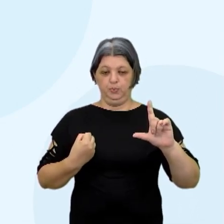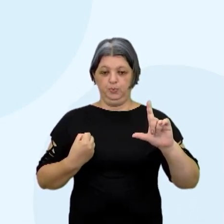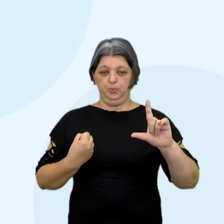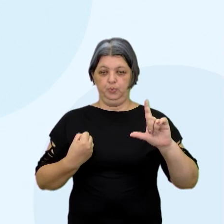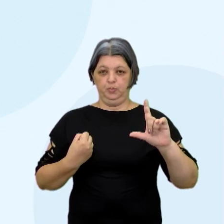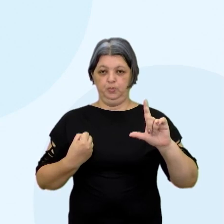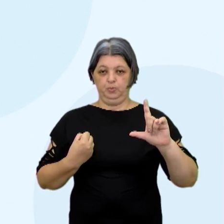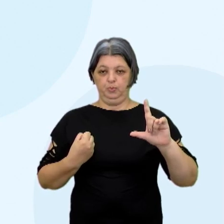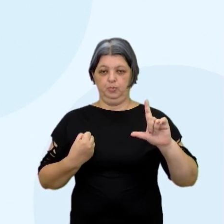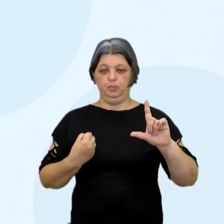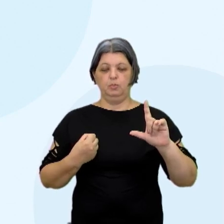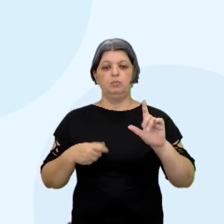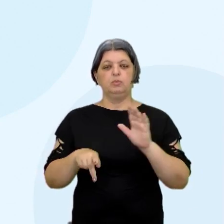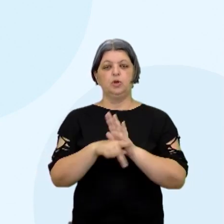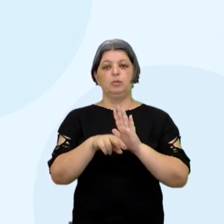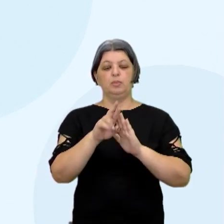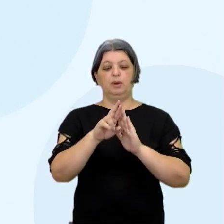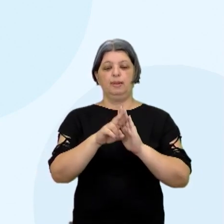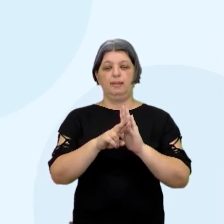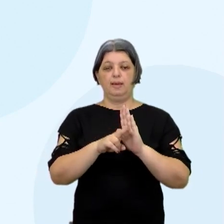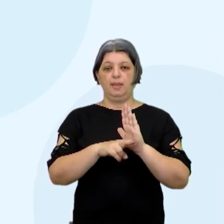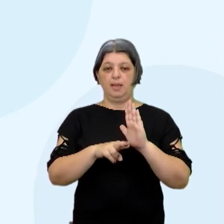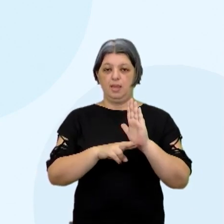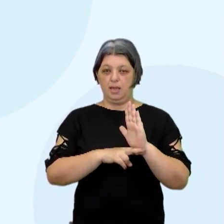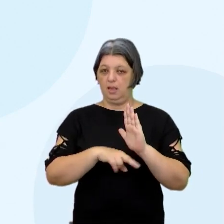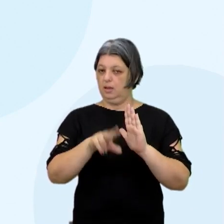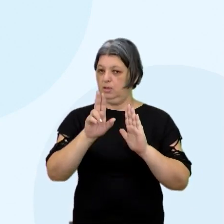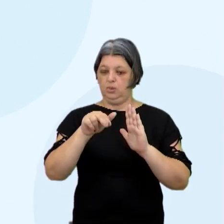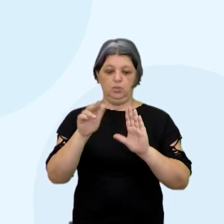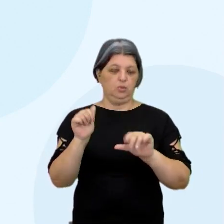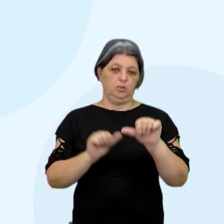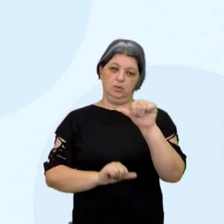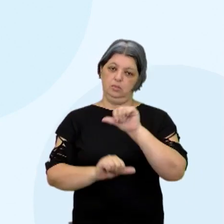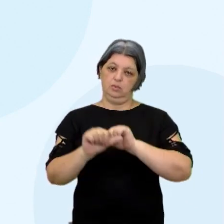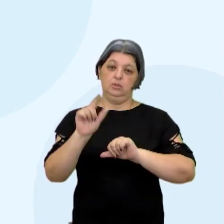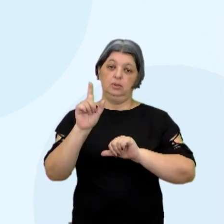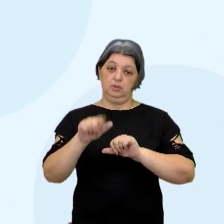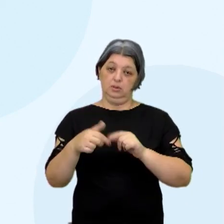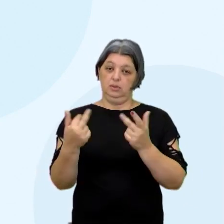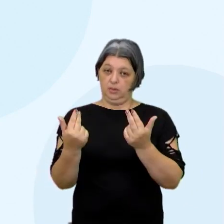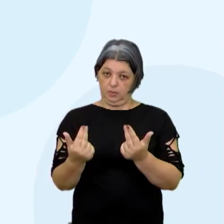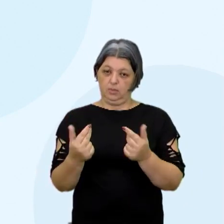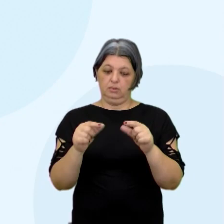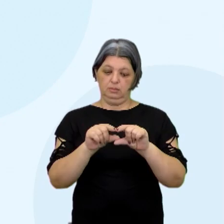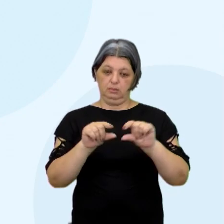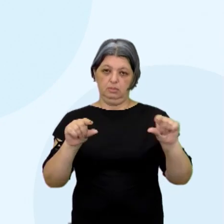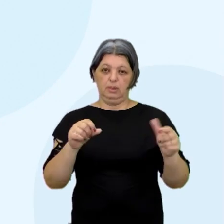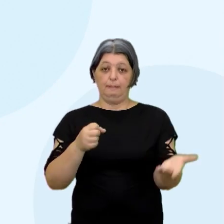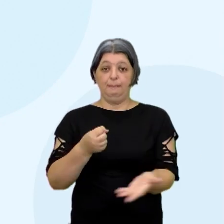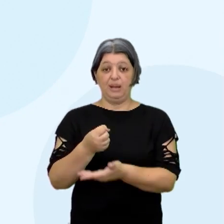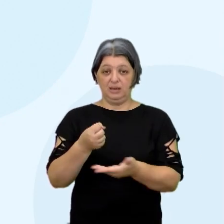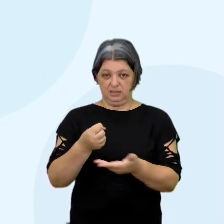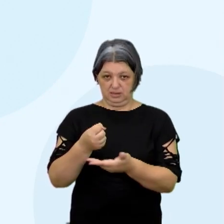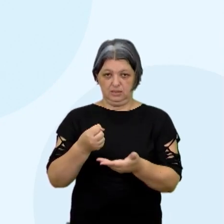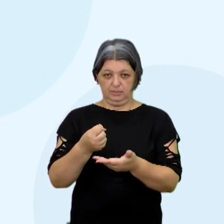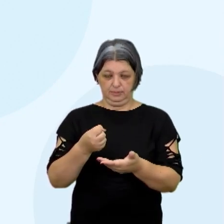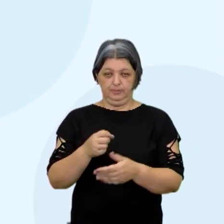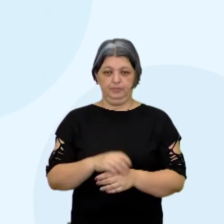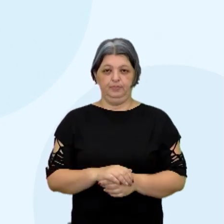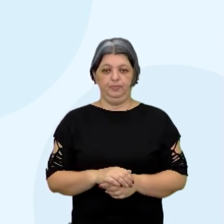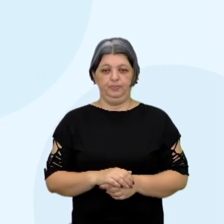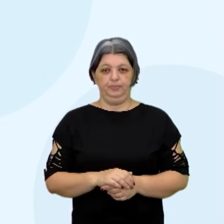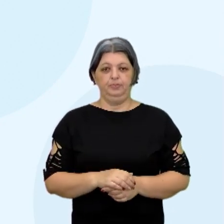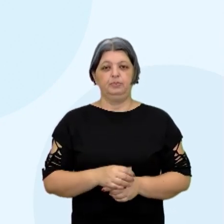x lá na sua lei Lembrando que a lei nunca muda né a sua é essa daqui né menos x quadrado